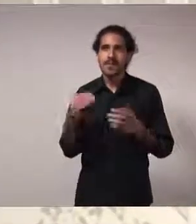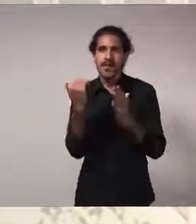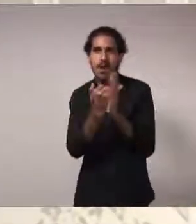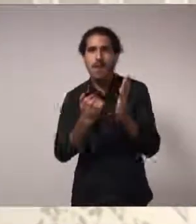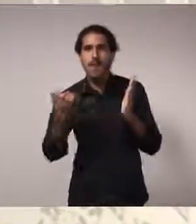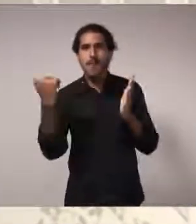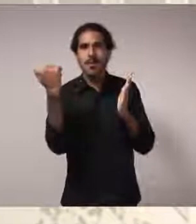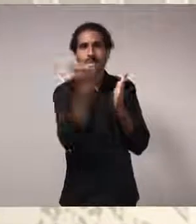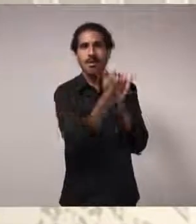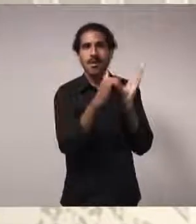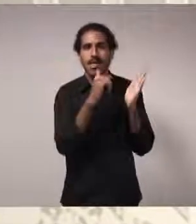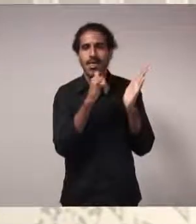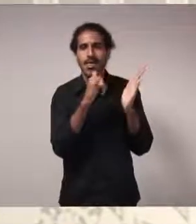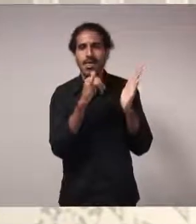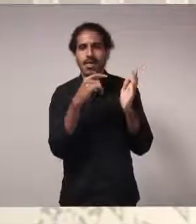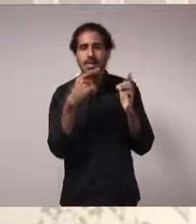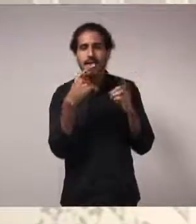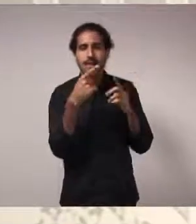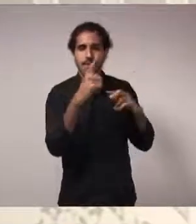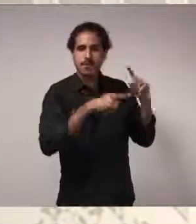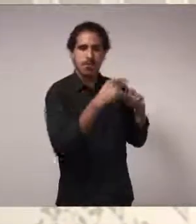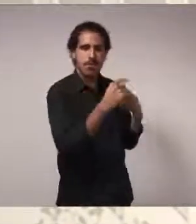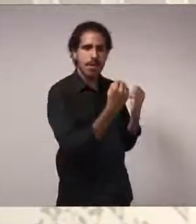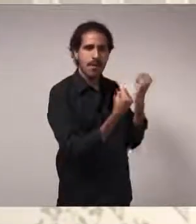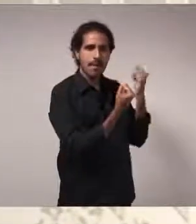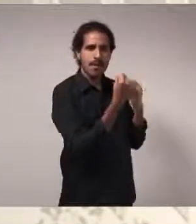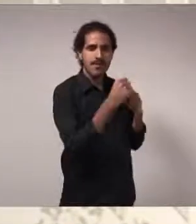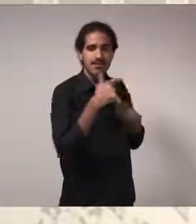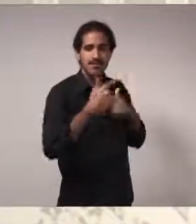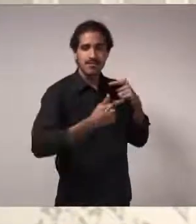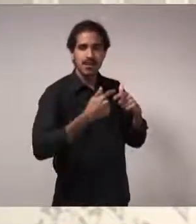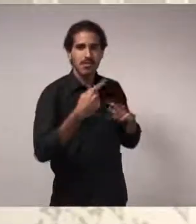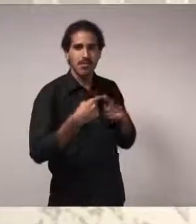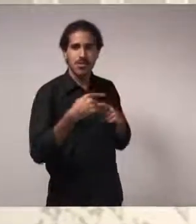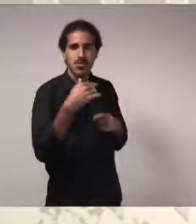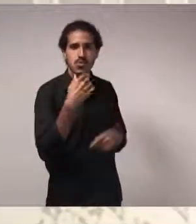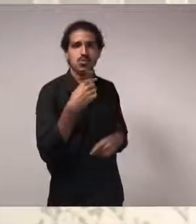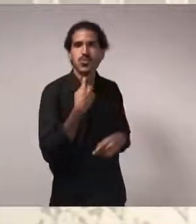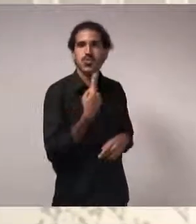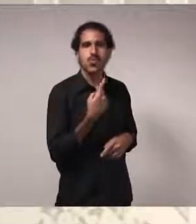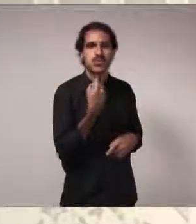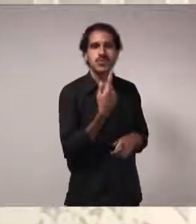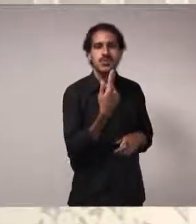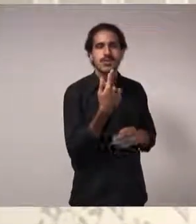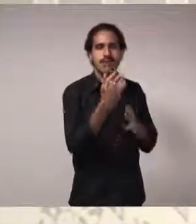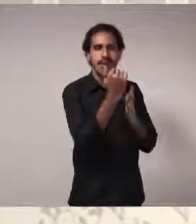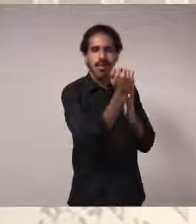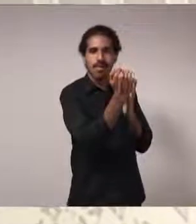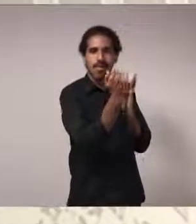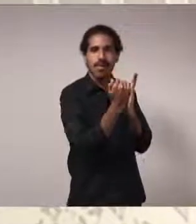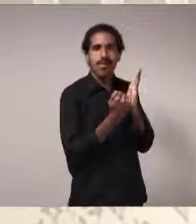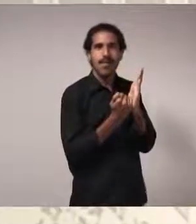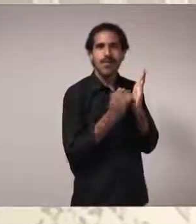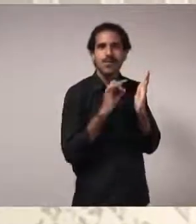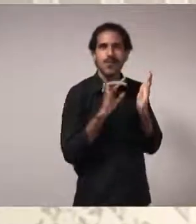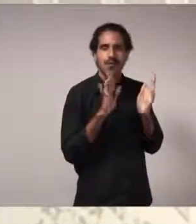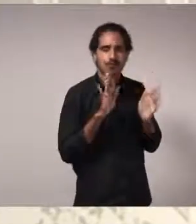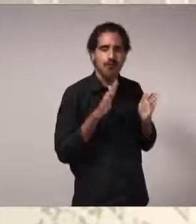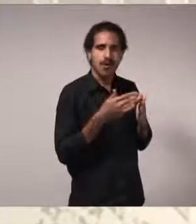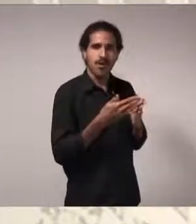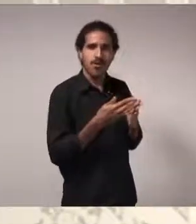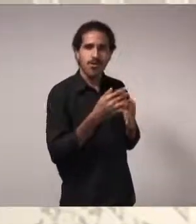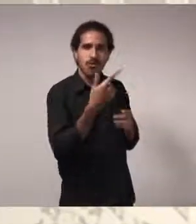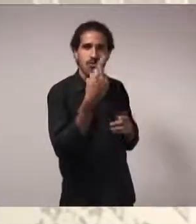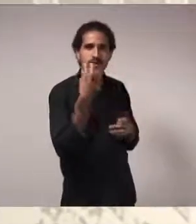aumentar a carga para poder a máquina conseguir trabalhar, porque ela não consegue reduzir tanto a sua capacidade de forma a atender simplesmente as cargas 24